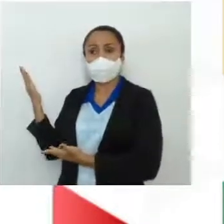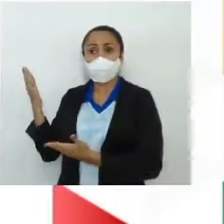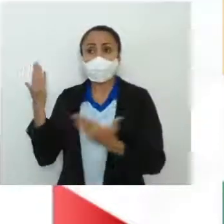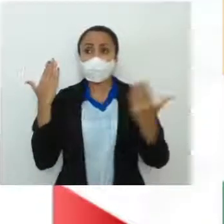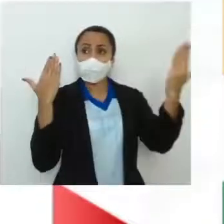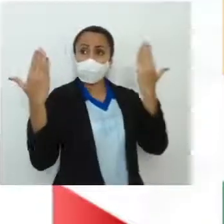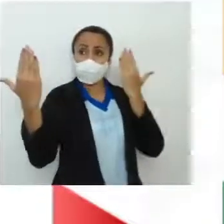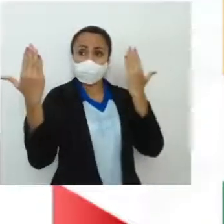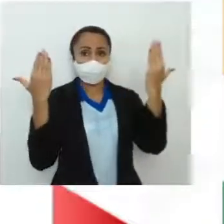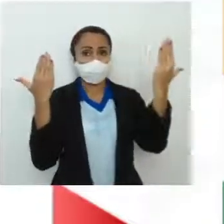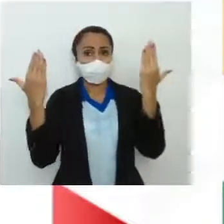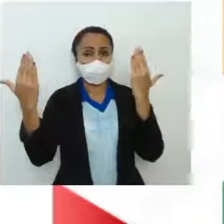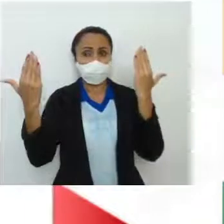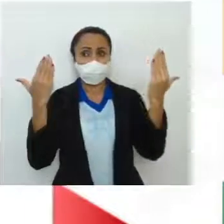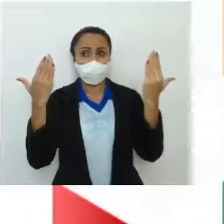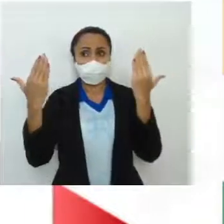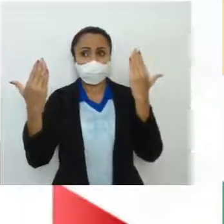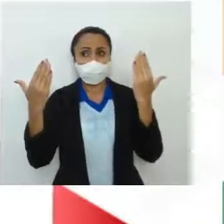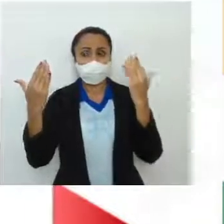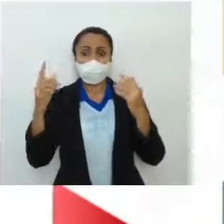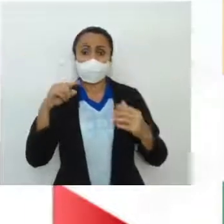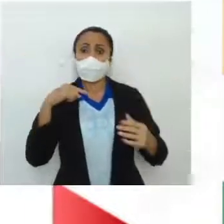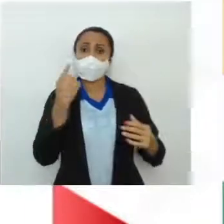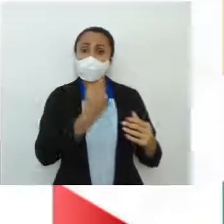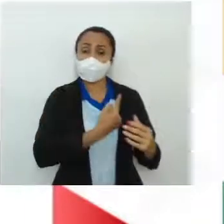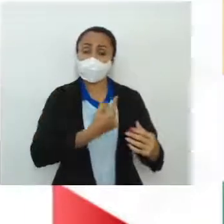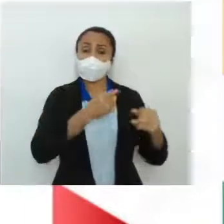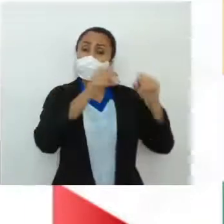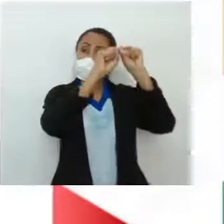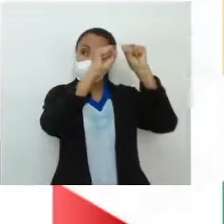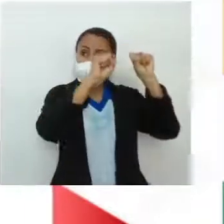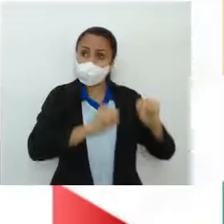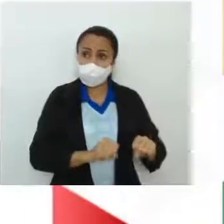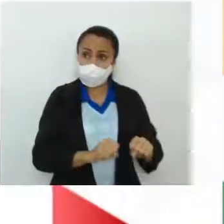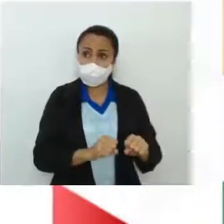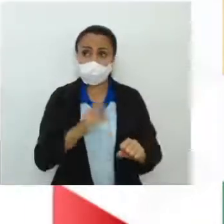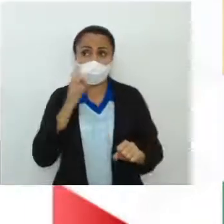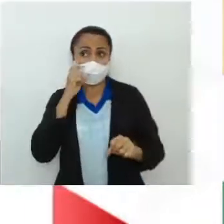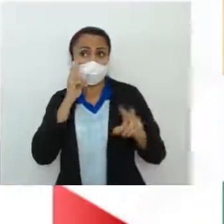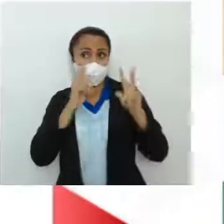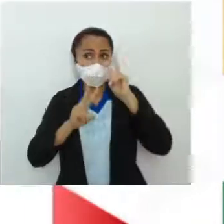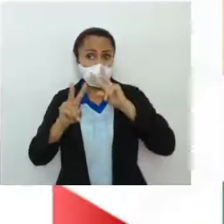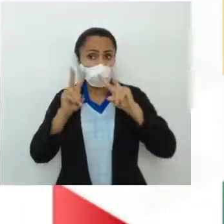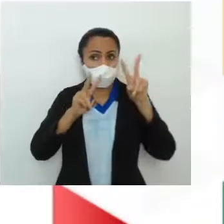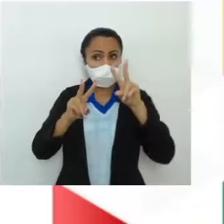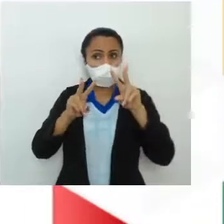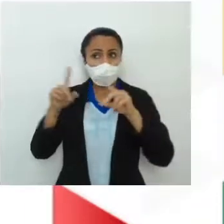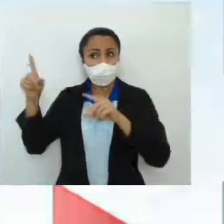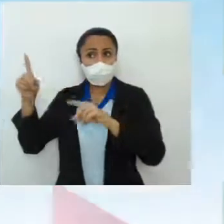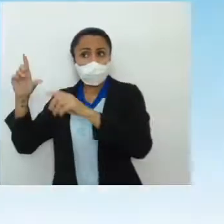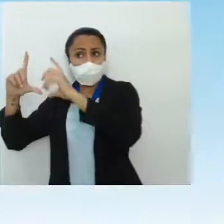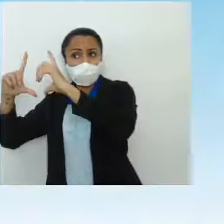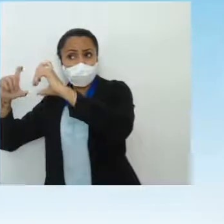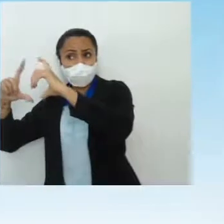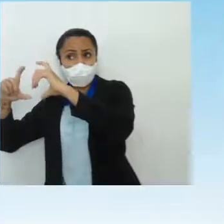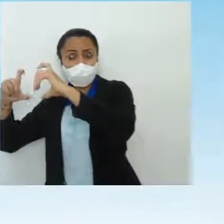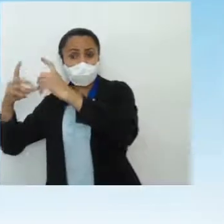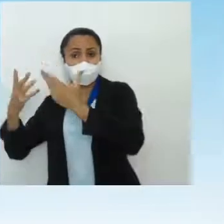a comparação do nosso sistema visual e da máquina fotográfica.